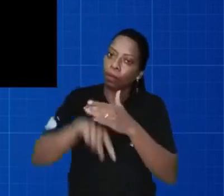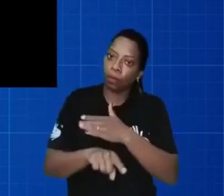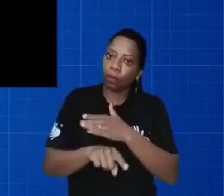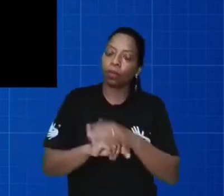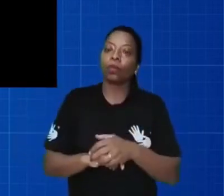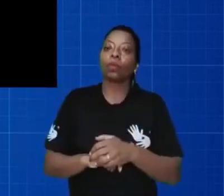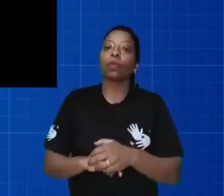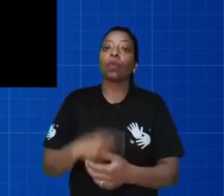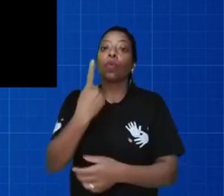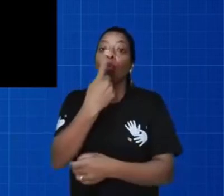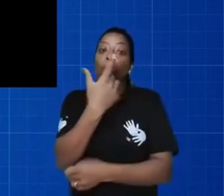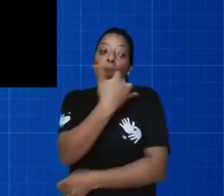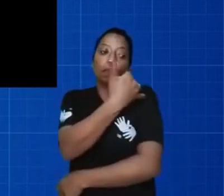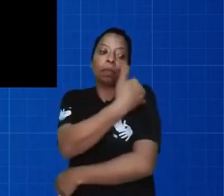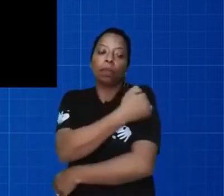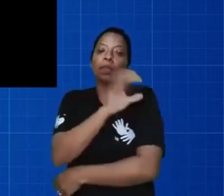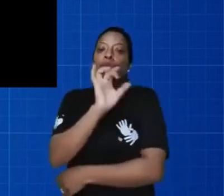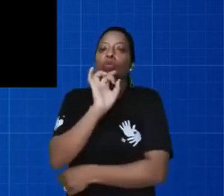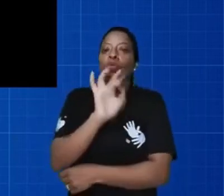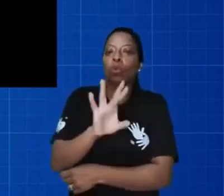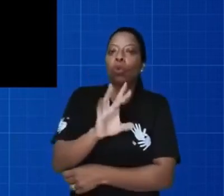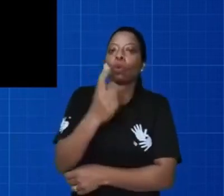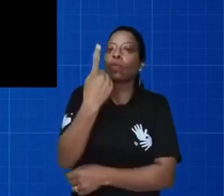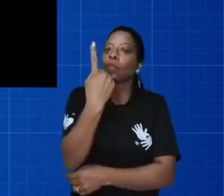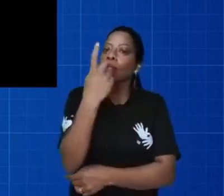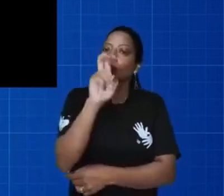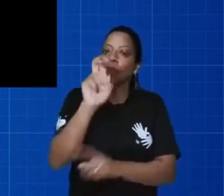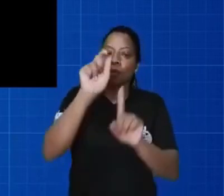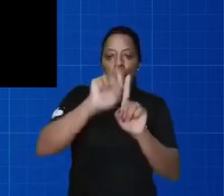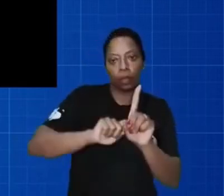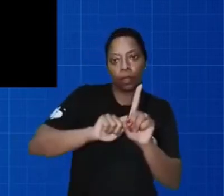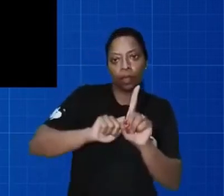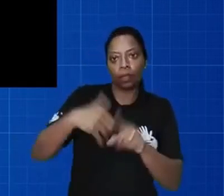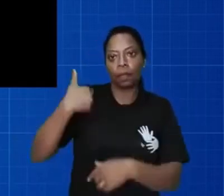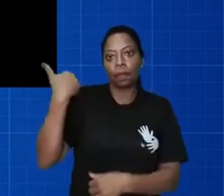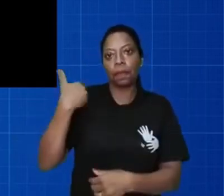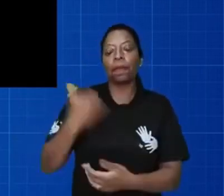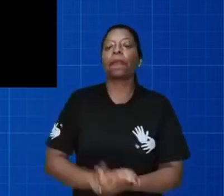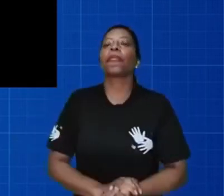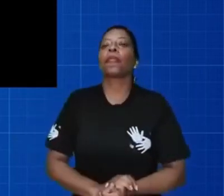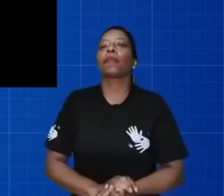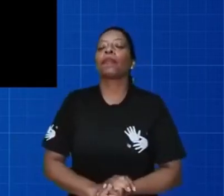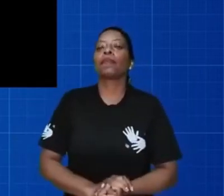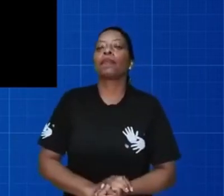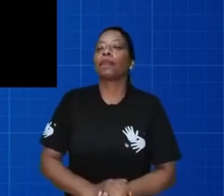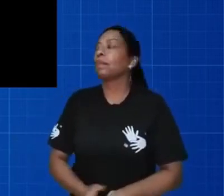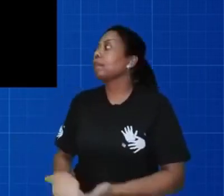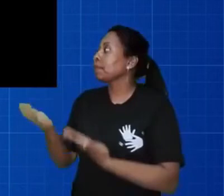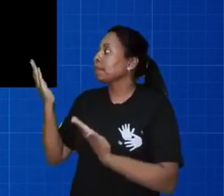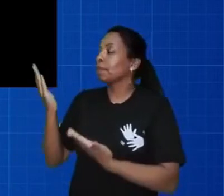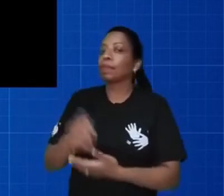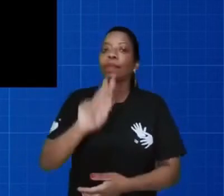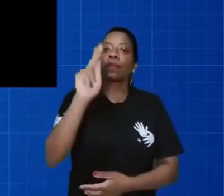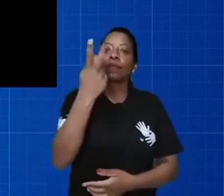De que meu filho vai tomar a vacina do HPV, já pode ter relação sexual. Não tem nada a ver uma coisa com a